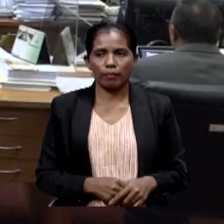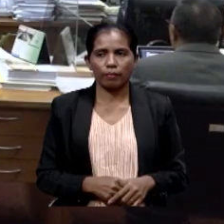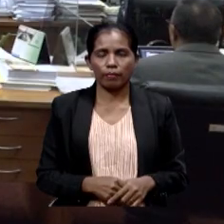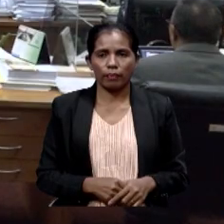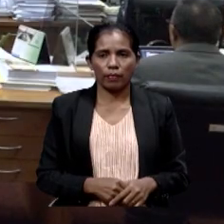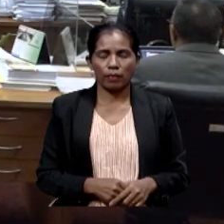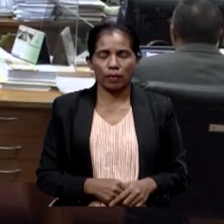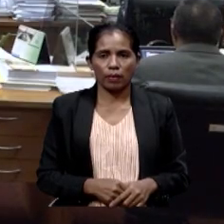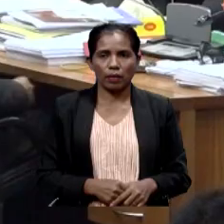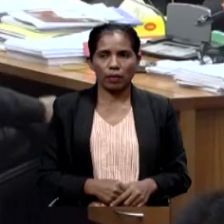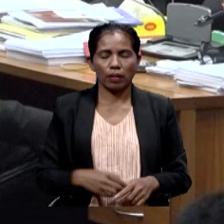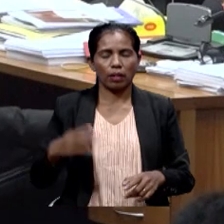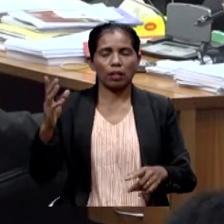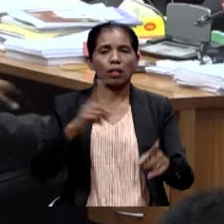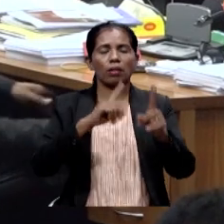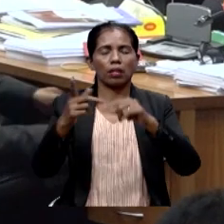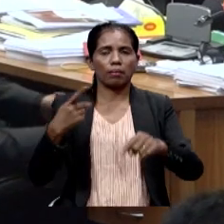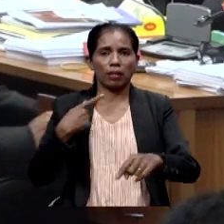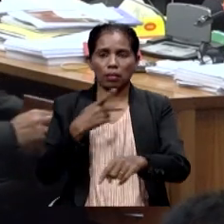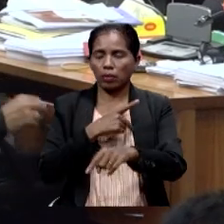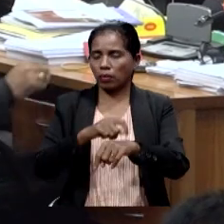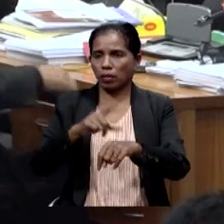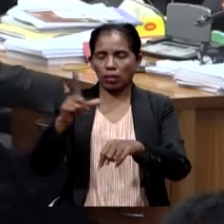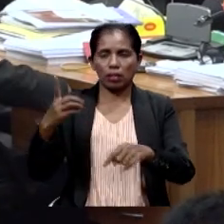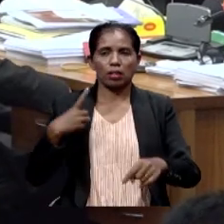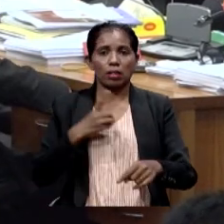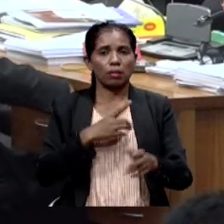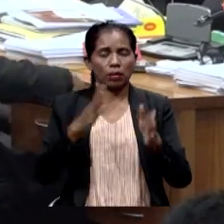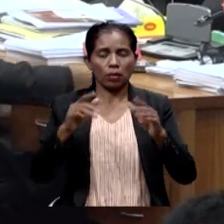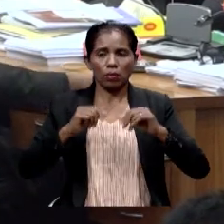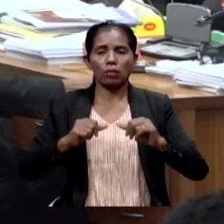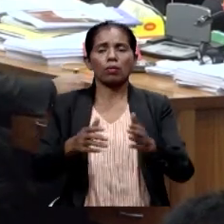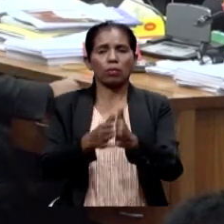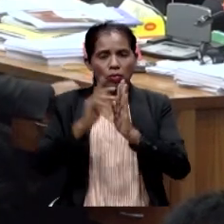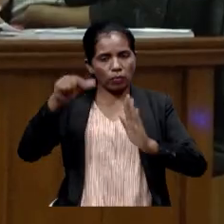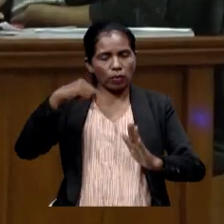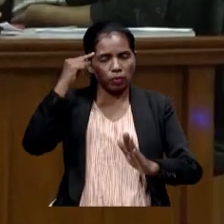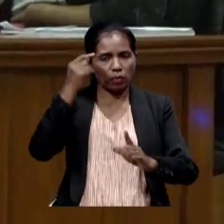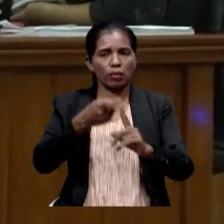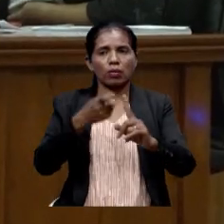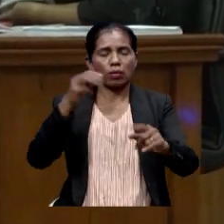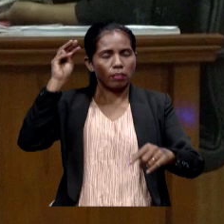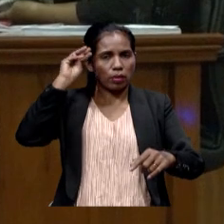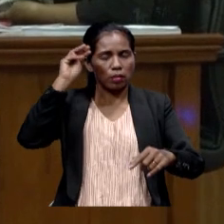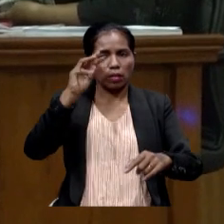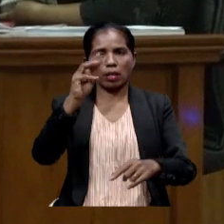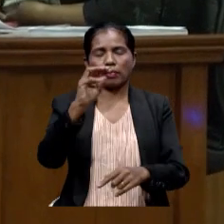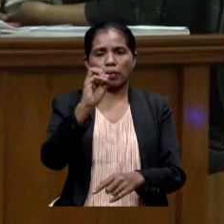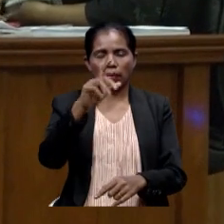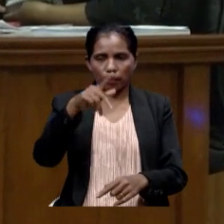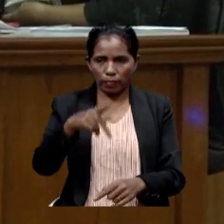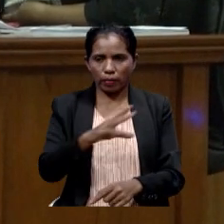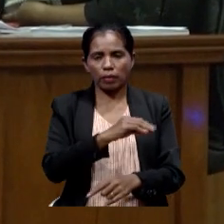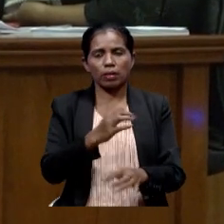Durante a intervenção e a plenária Parlamento Nacional, deputado Sira continua a exigir governo, liga-se Ministério Obras Públicas,